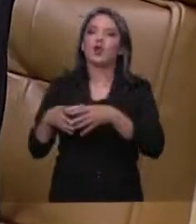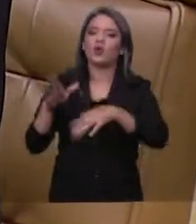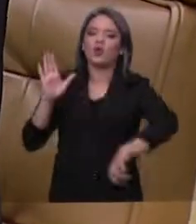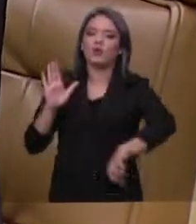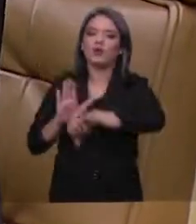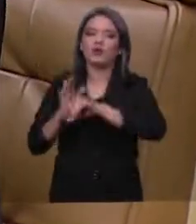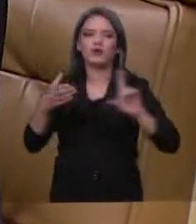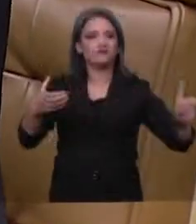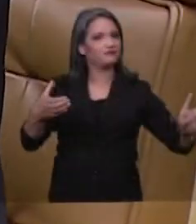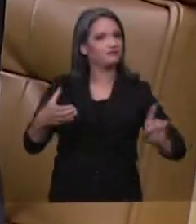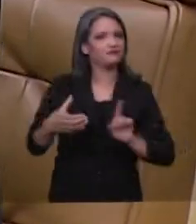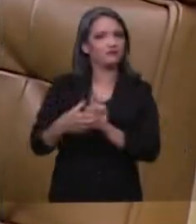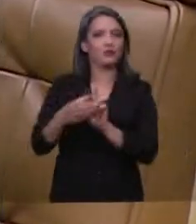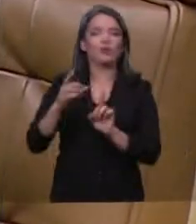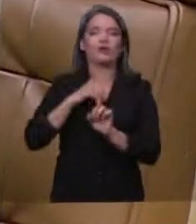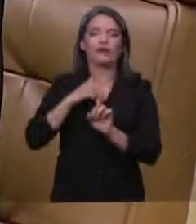impositiva.